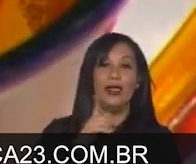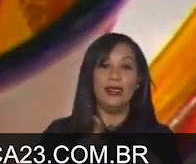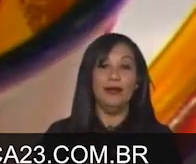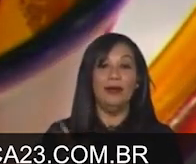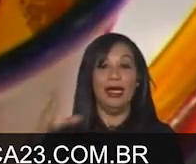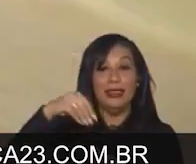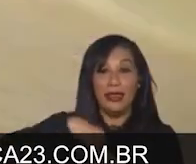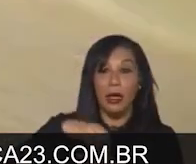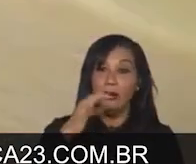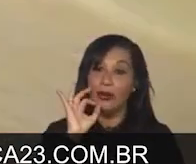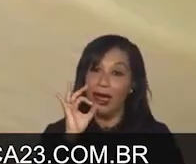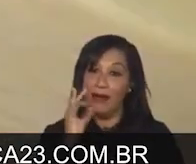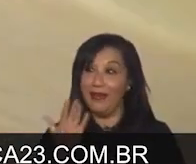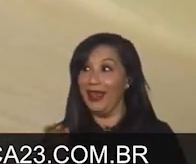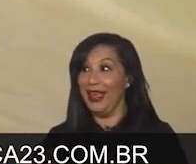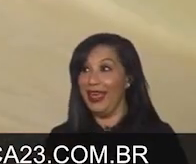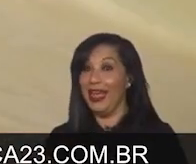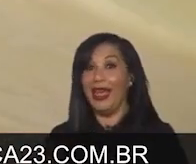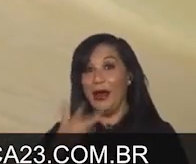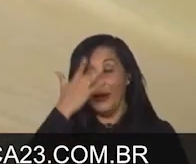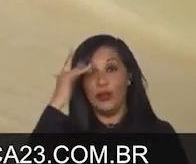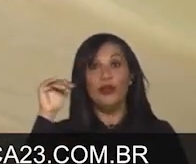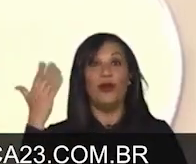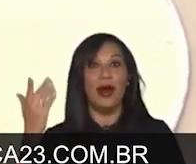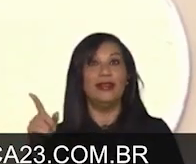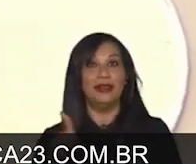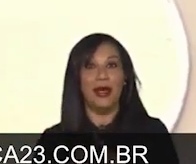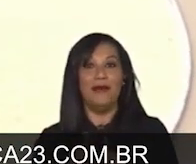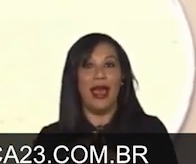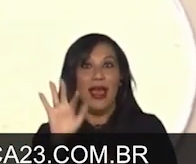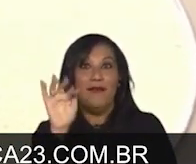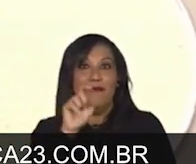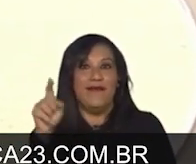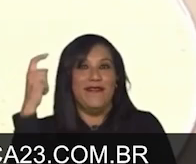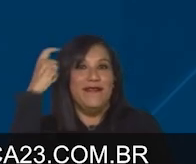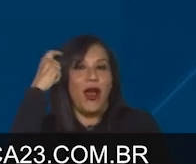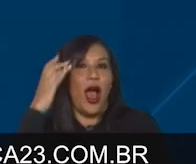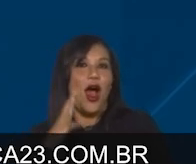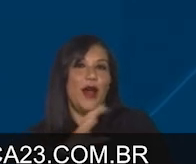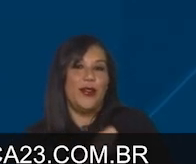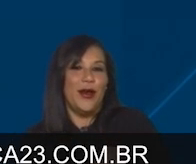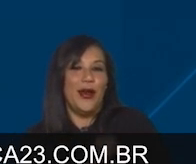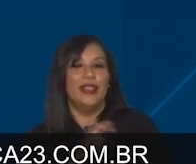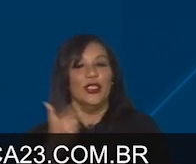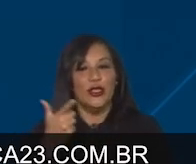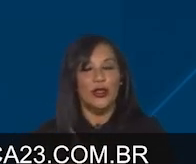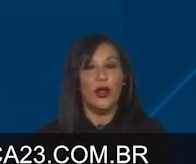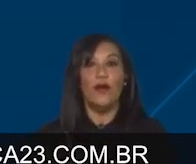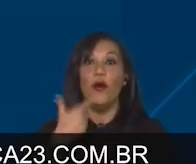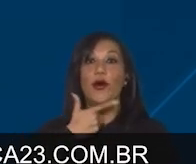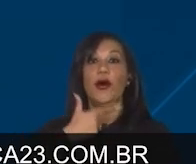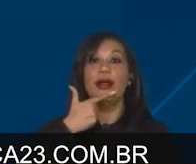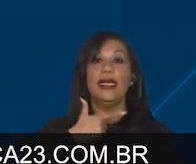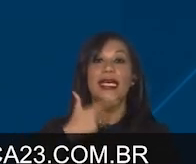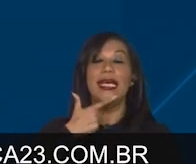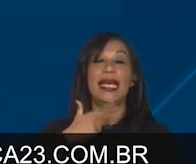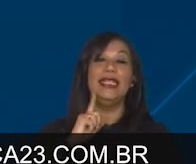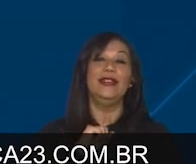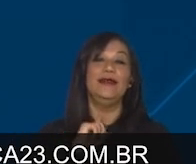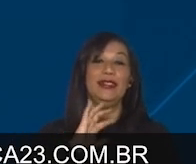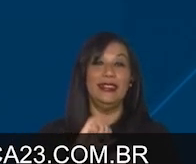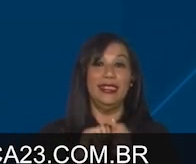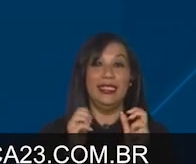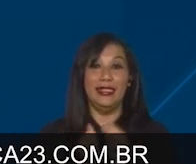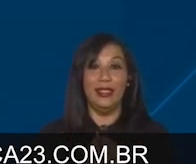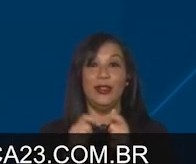dentro do café. E pelo visto, quem é de fora também está ficando fã do nosso produto. Mais uma vez, o queijo Minas artesanal, produzido